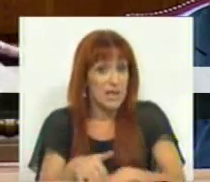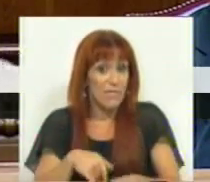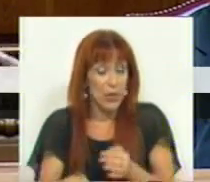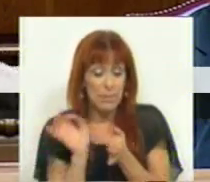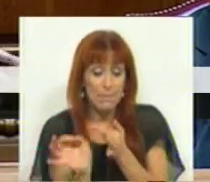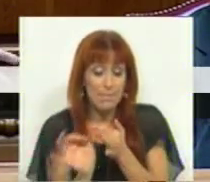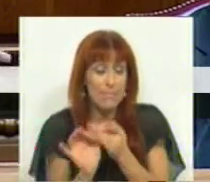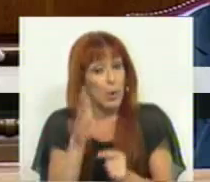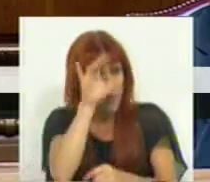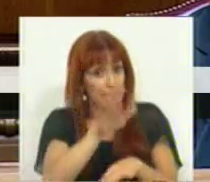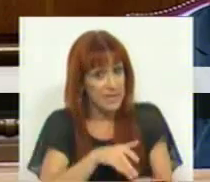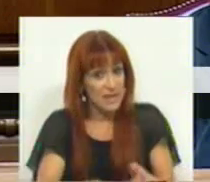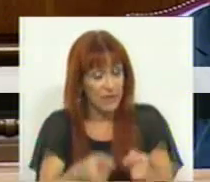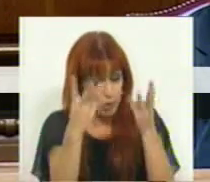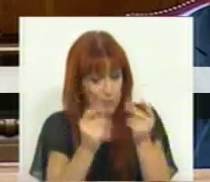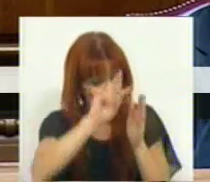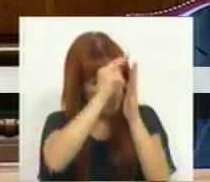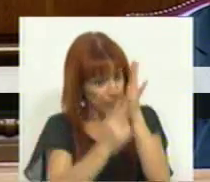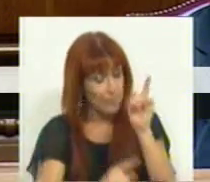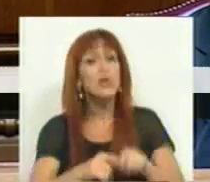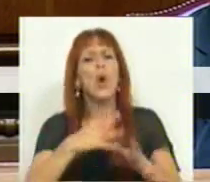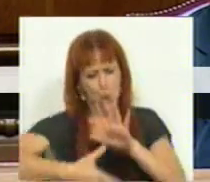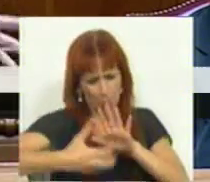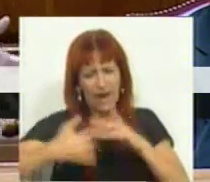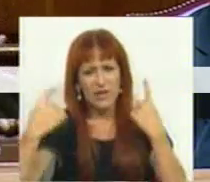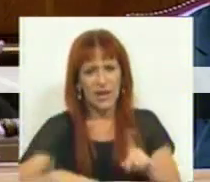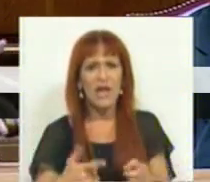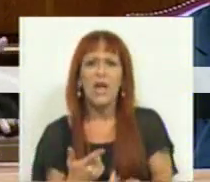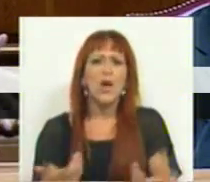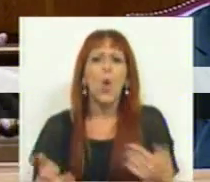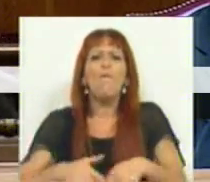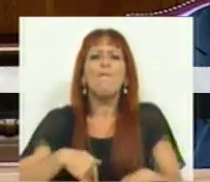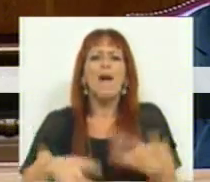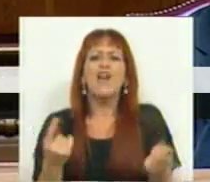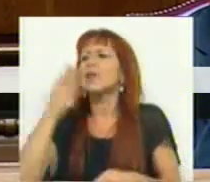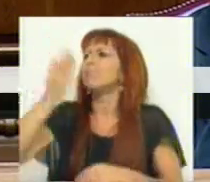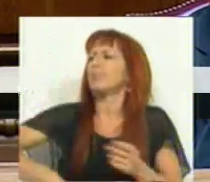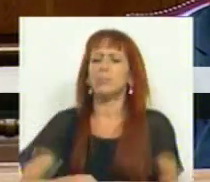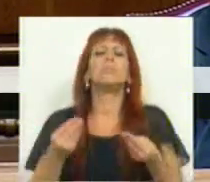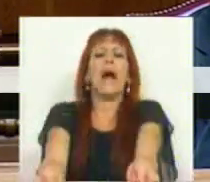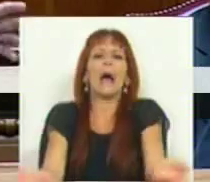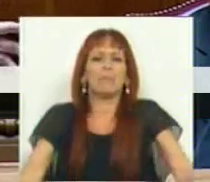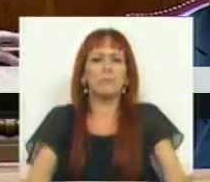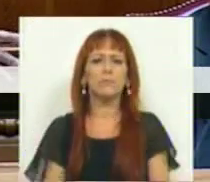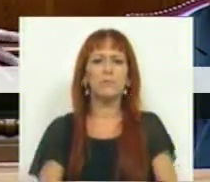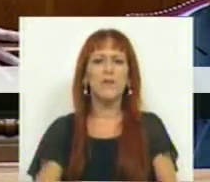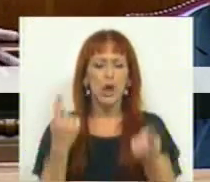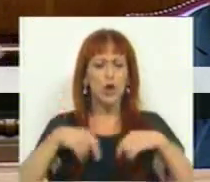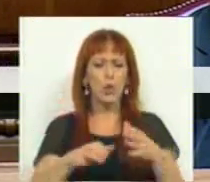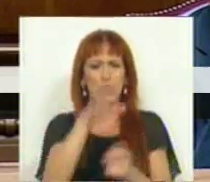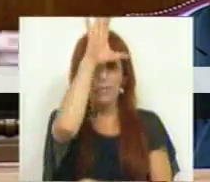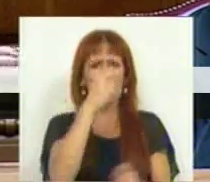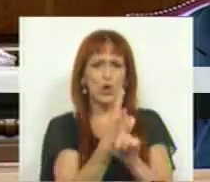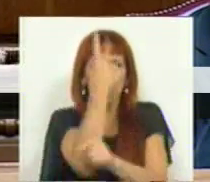feito com detalhe também pelo Governo. Um orçamento retificativo tem a sua complexidade e não se faz de um dia para o outro, nem se faz num Conselho de